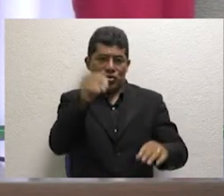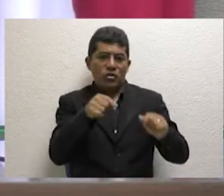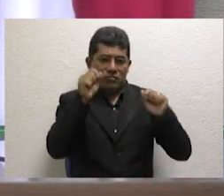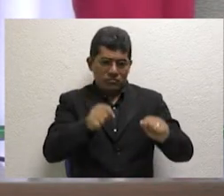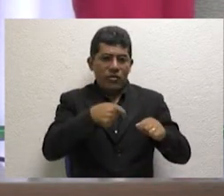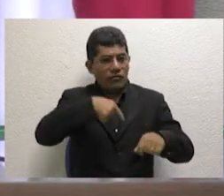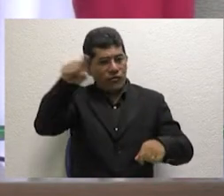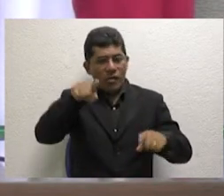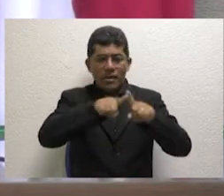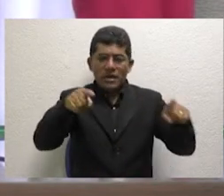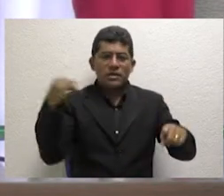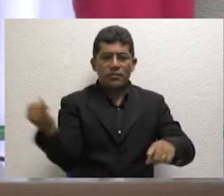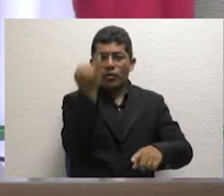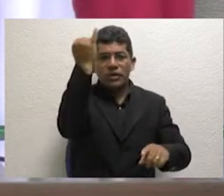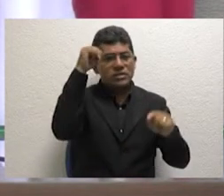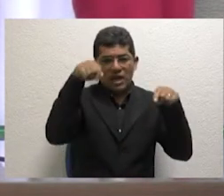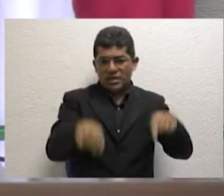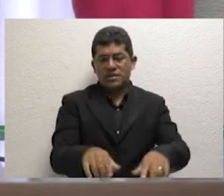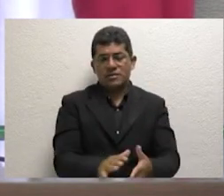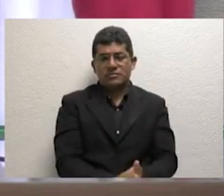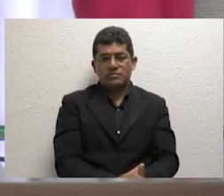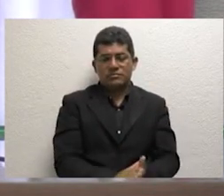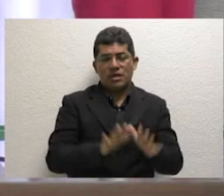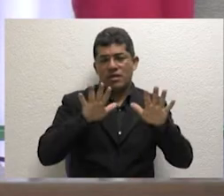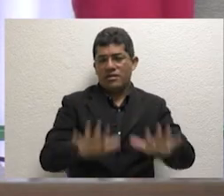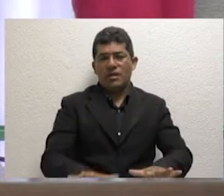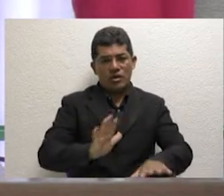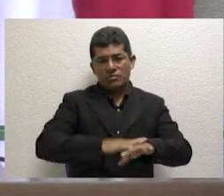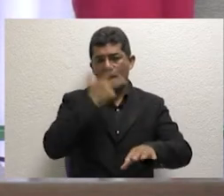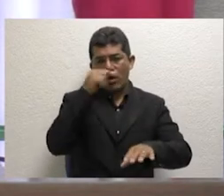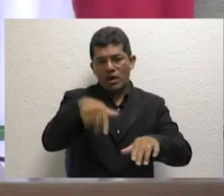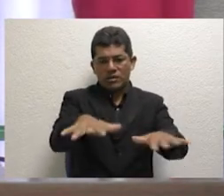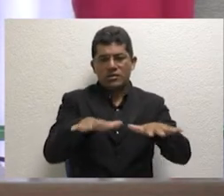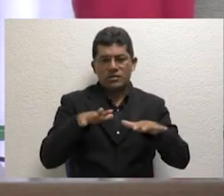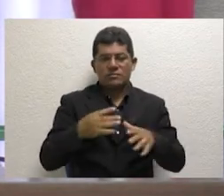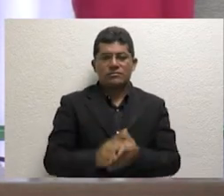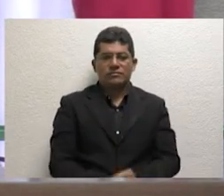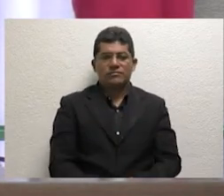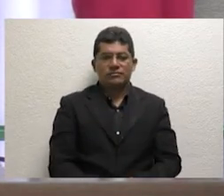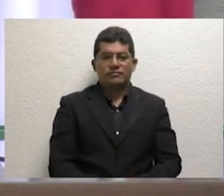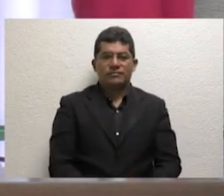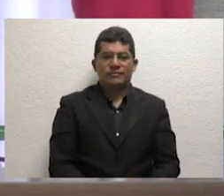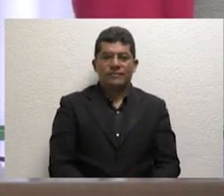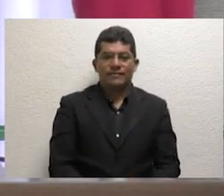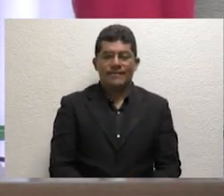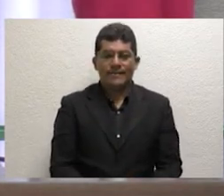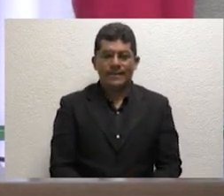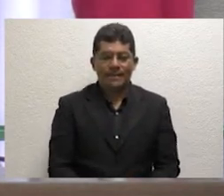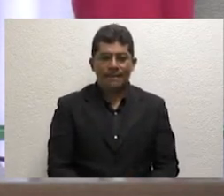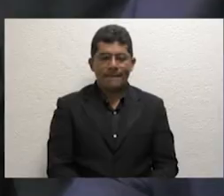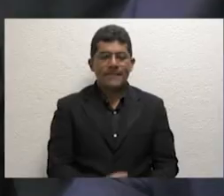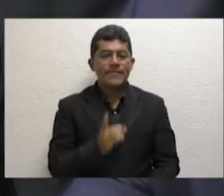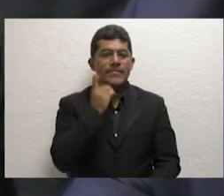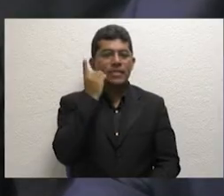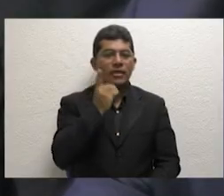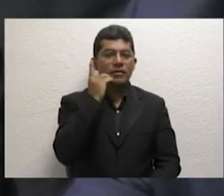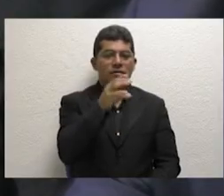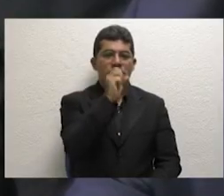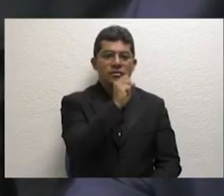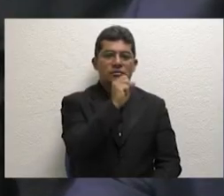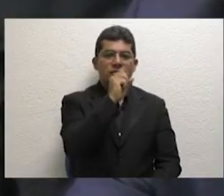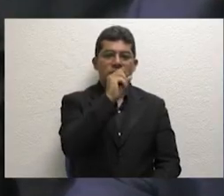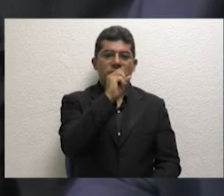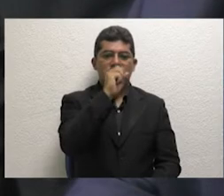importante aqui tá aguardar aqui até porque é preciso de plateia também o nosso doutor Pellick deputado Sinésio o vossa excelência está